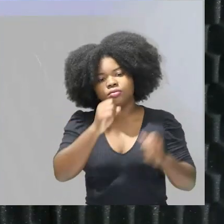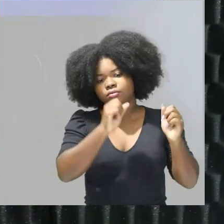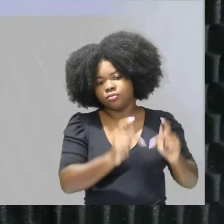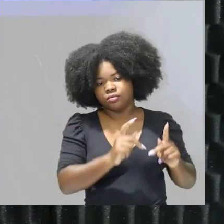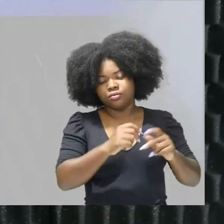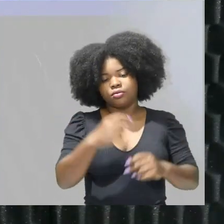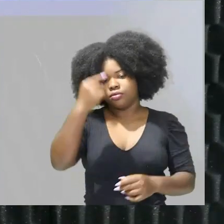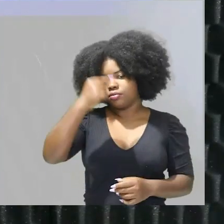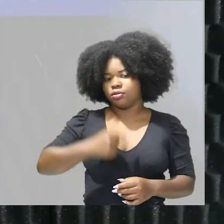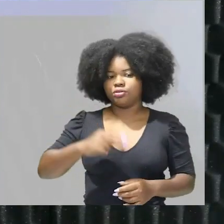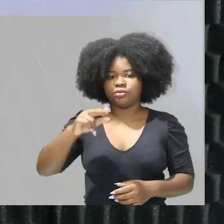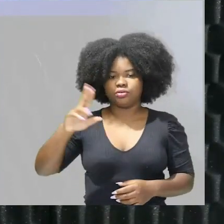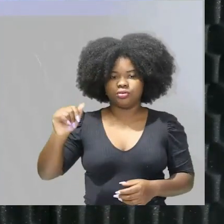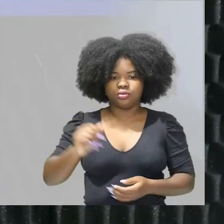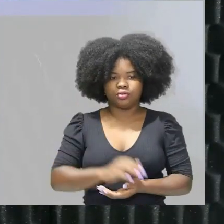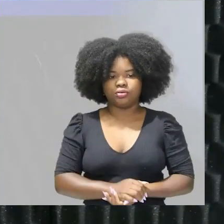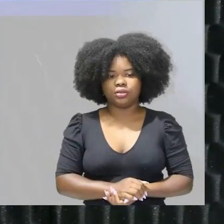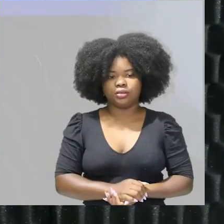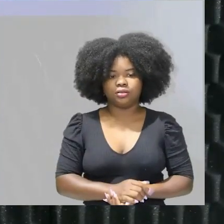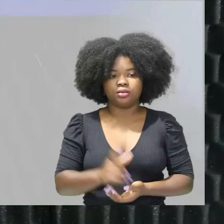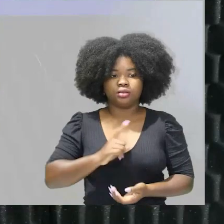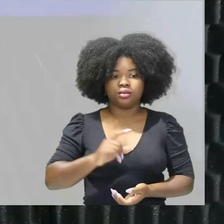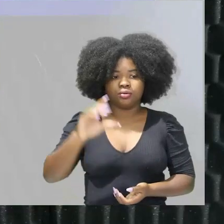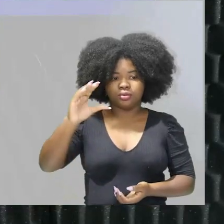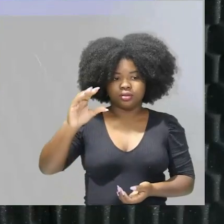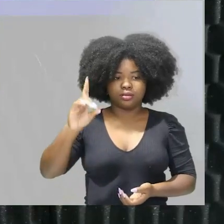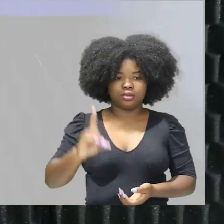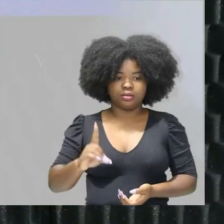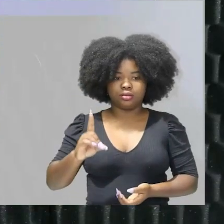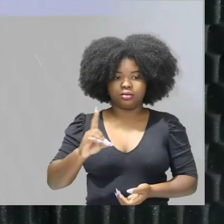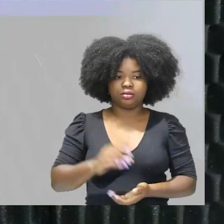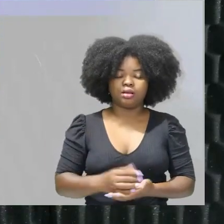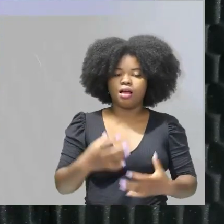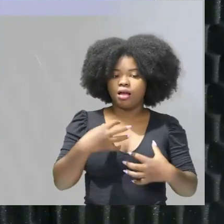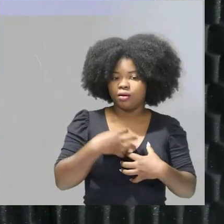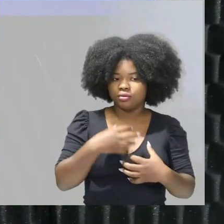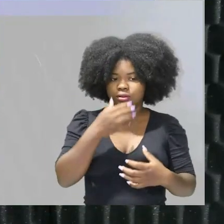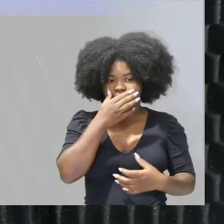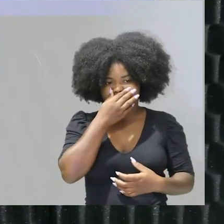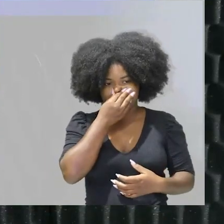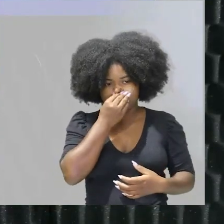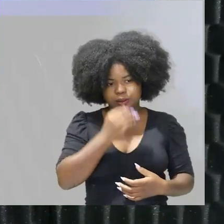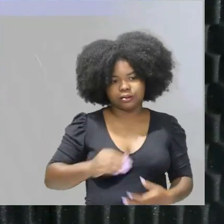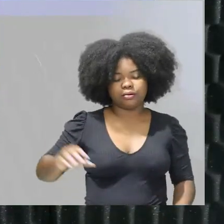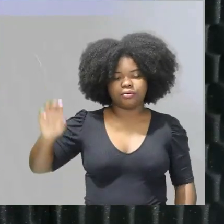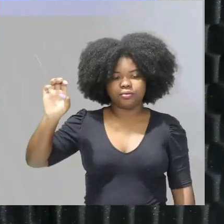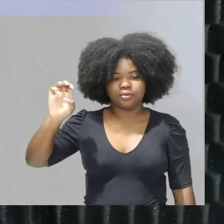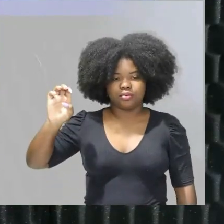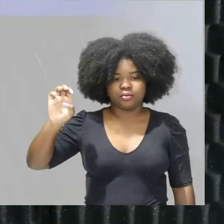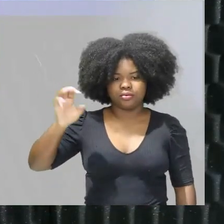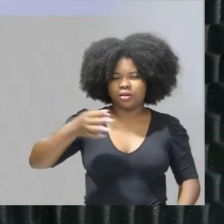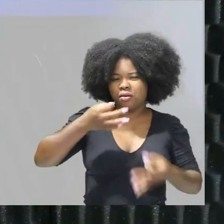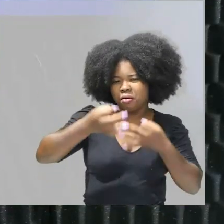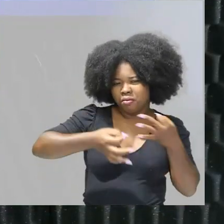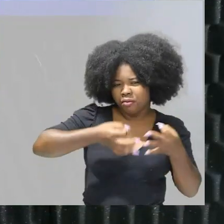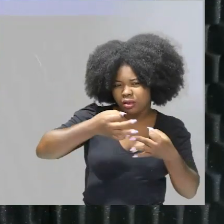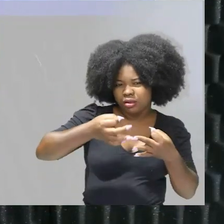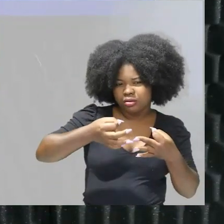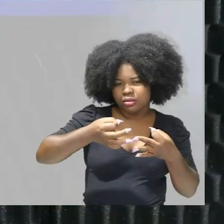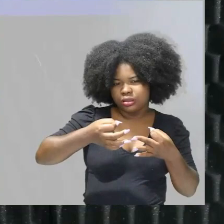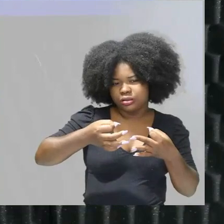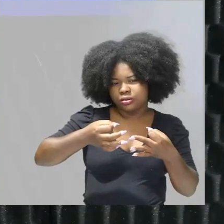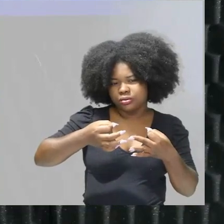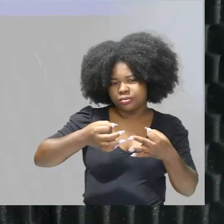imagens ficaria mais para os sentidos Aqui nós temos duas opções referentes aos sentidos opinião opinião addoxa